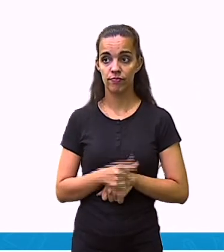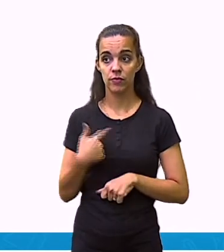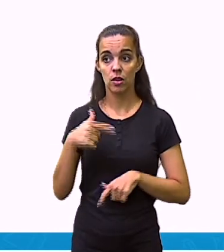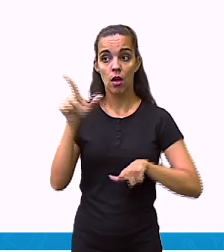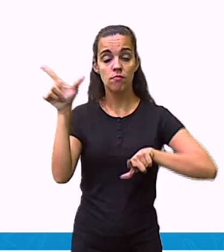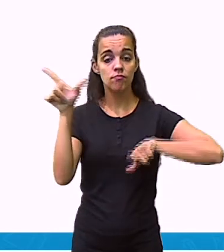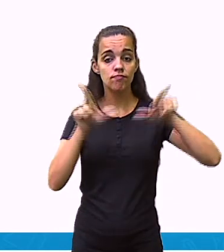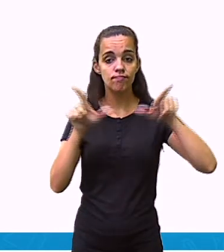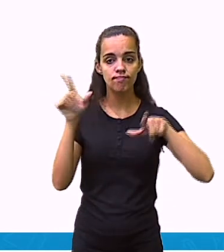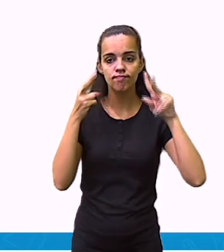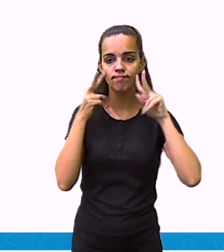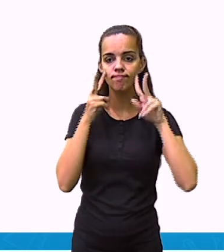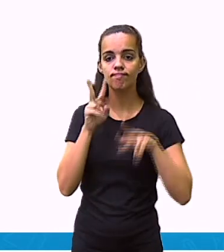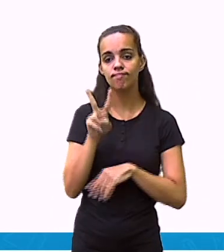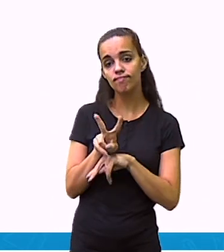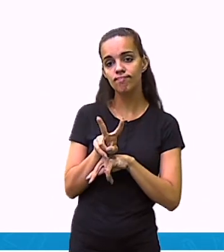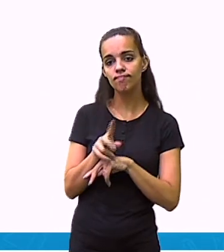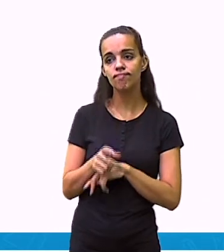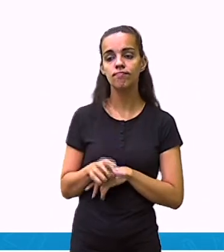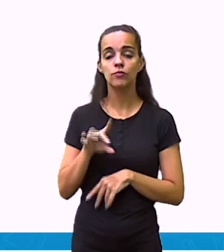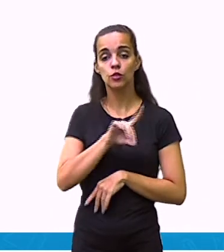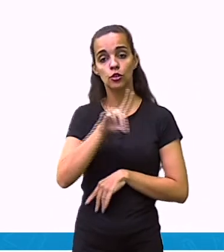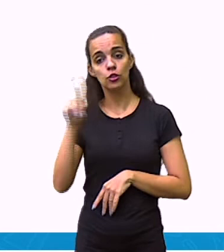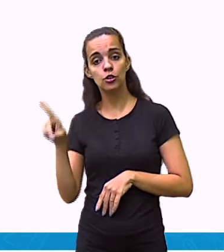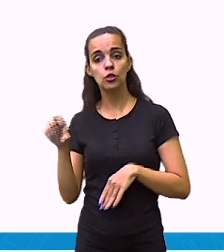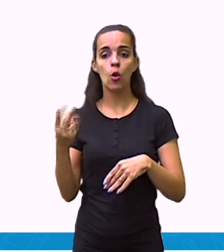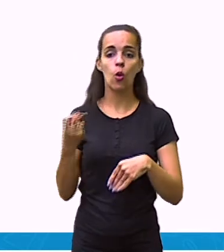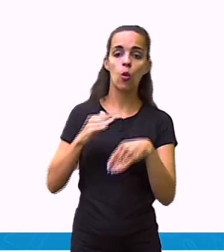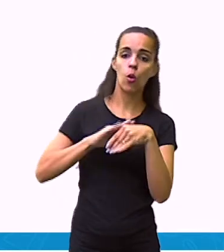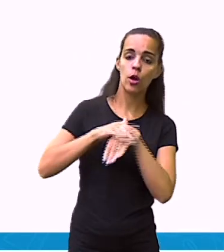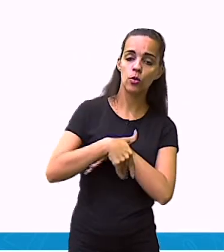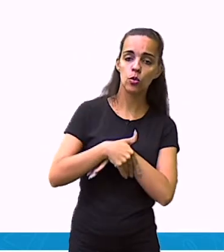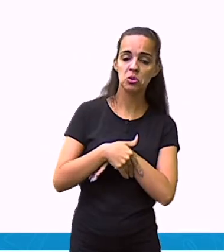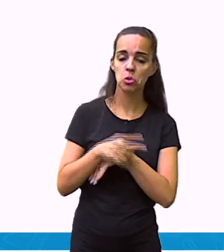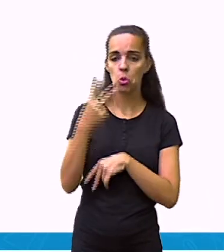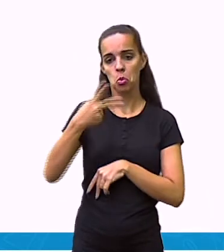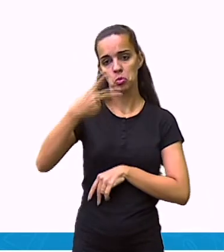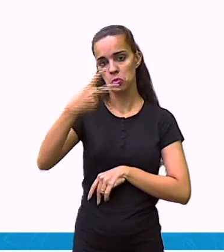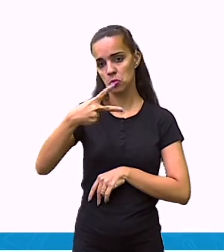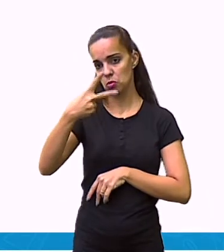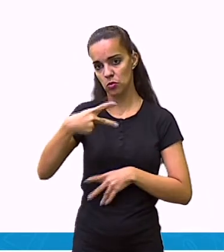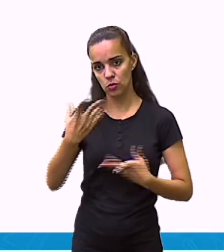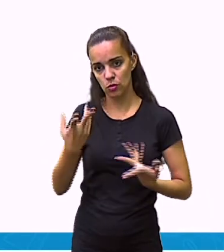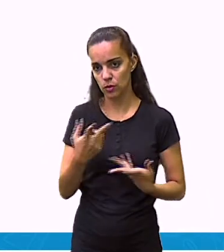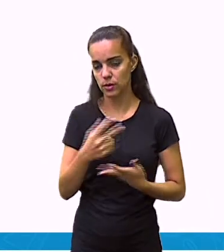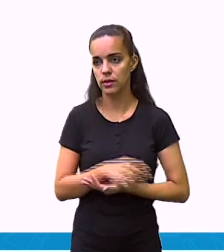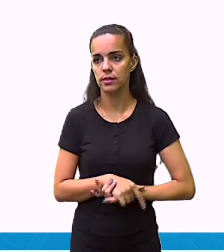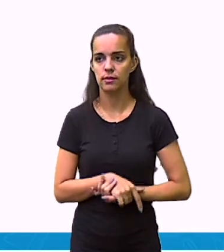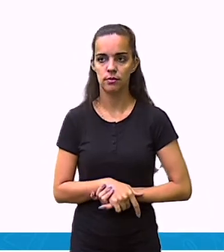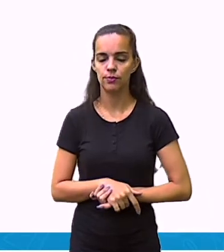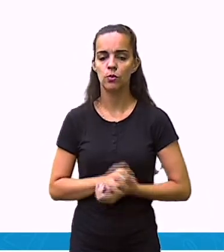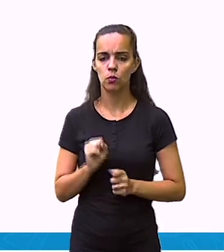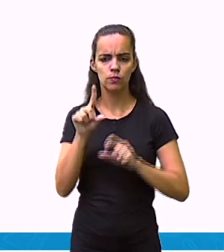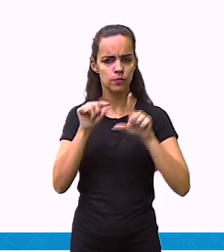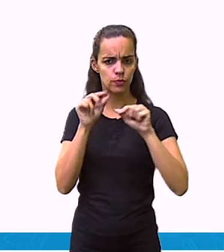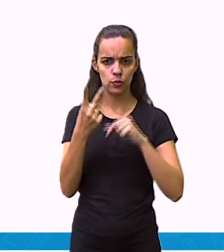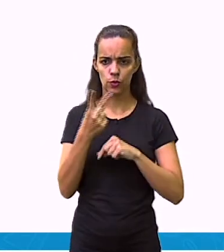assistir televisão. Durante o dia, durante a noite ou em ambos os